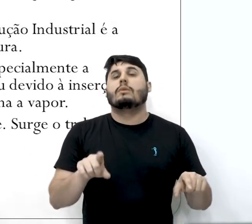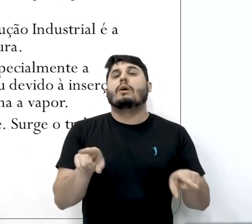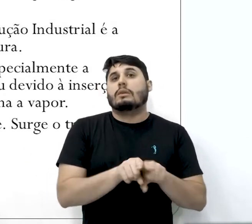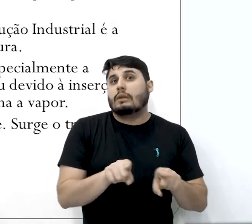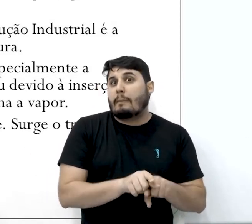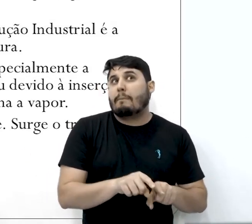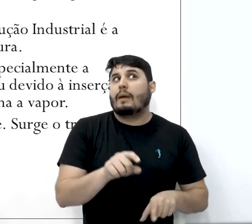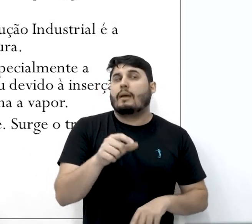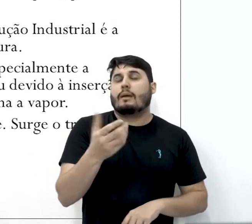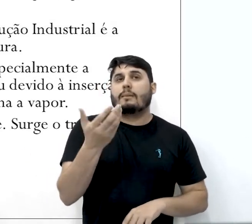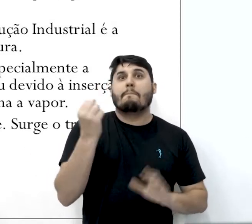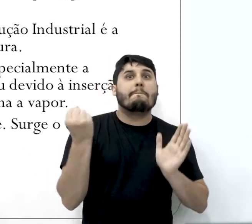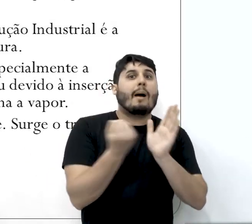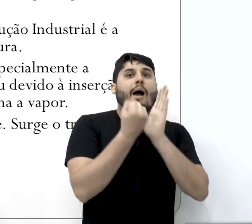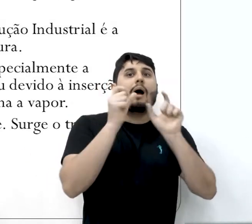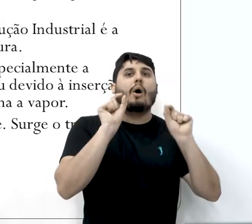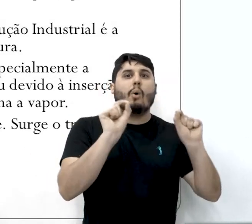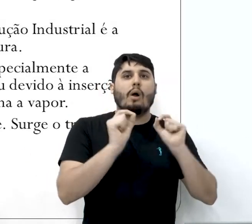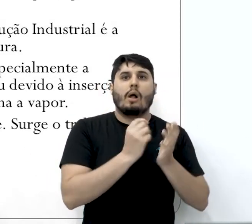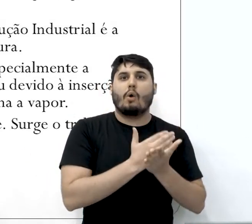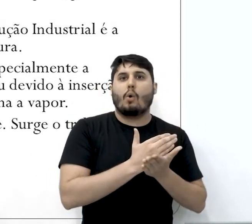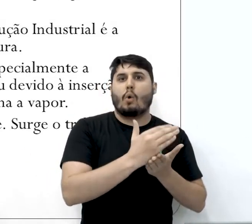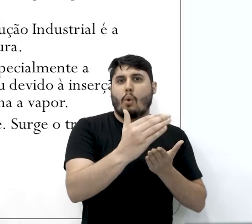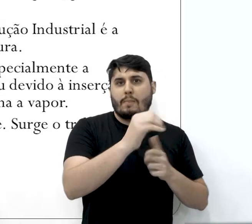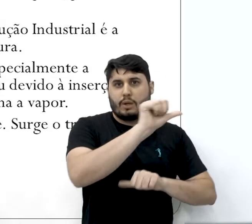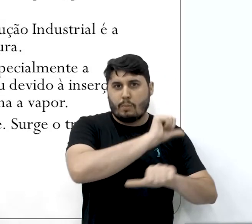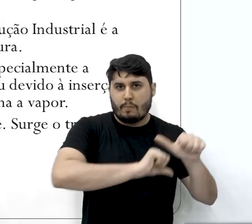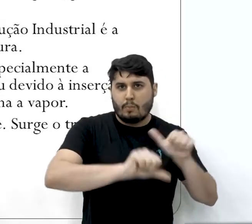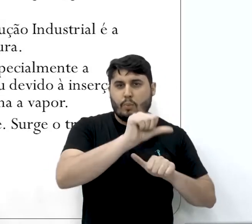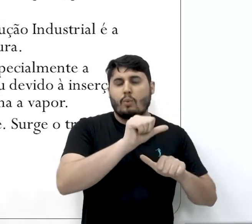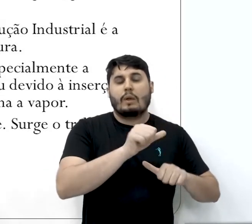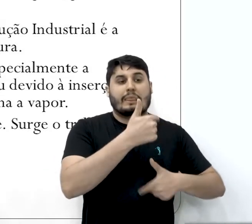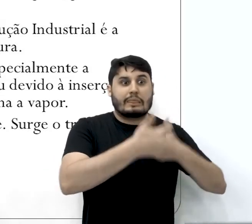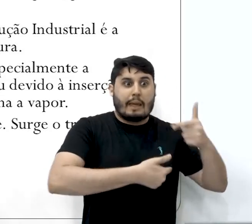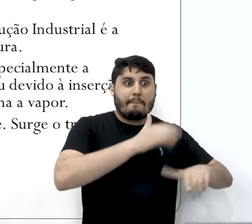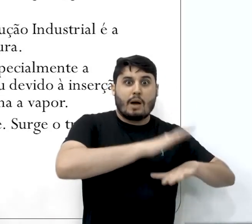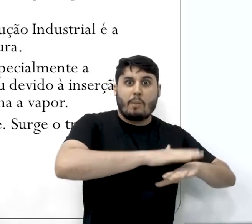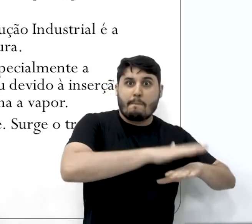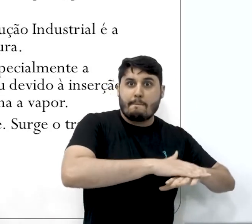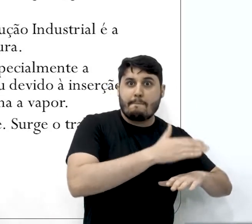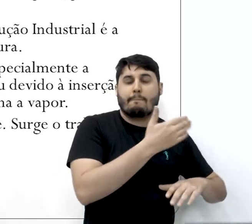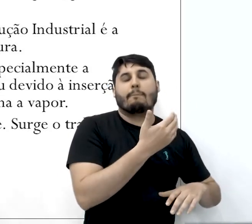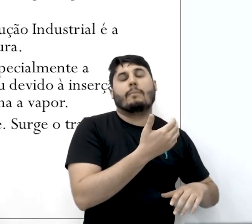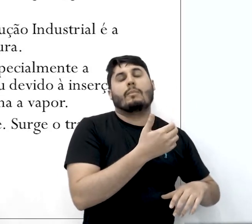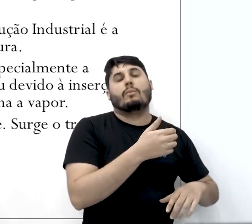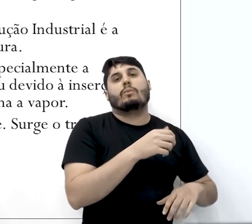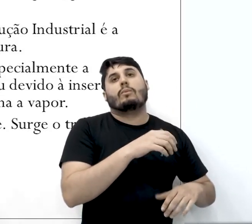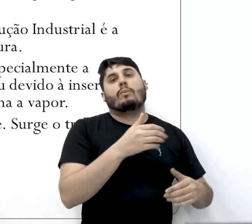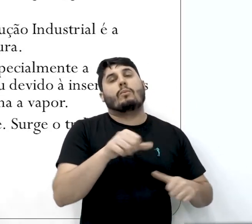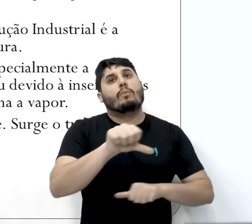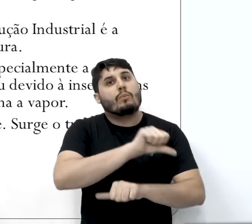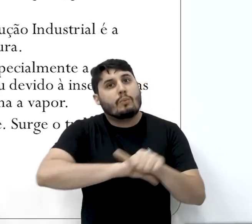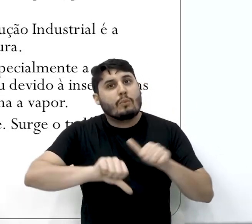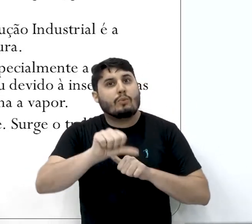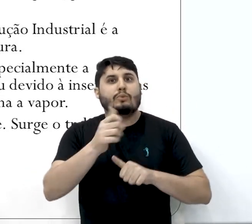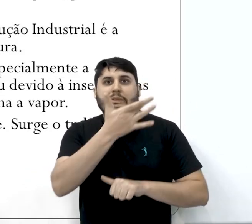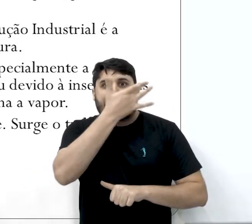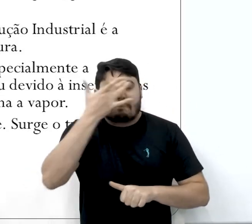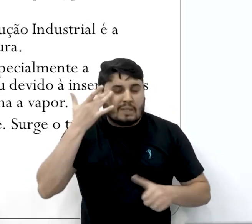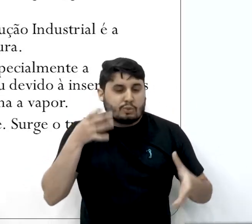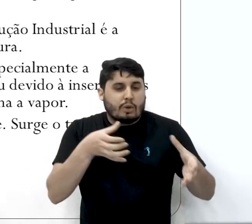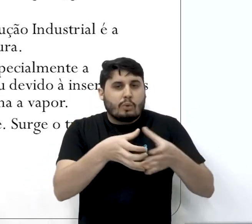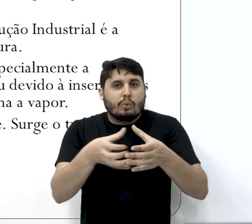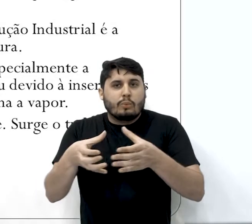maquinofatura, surgiram as indústrias, né, têxtil, né, a indústria de base, a indústria de bens de produtos ou bens